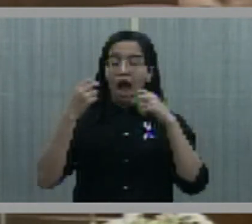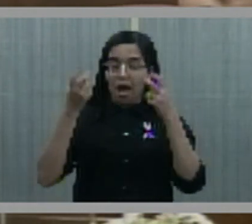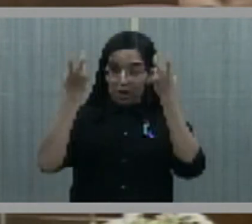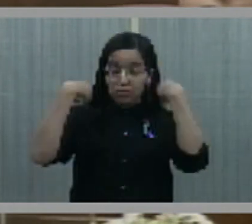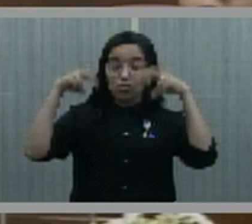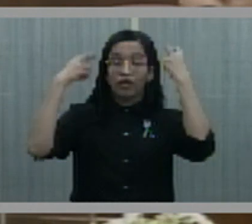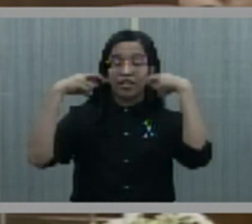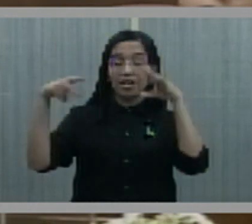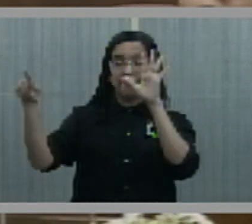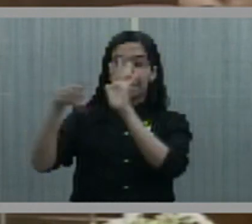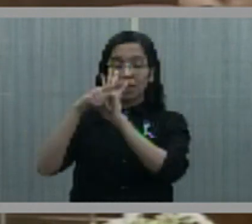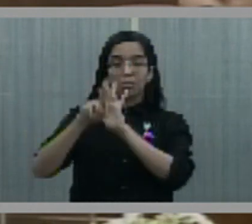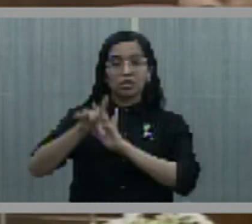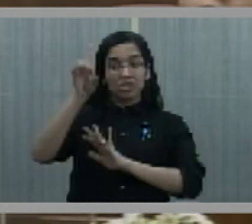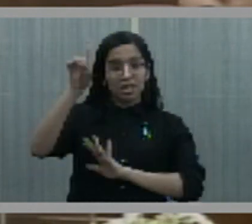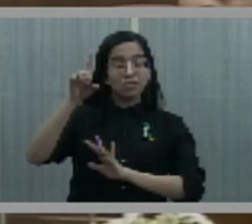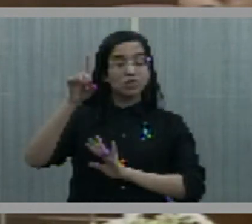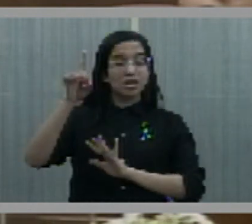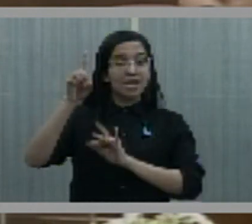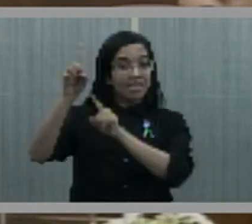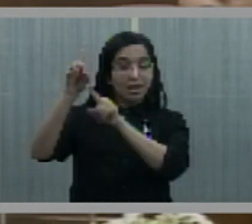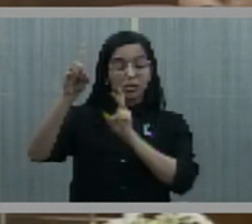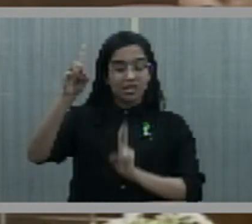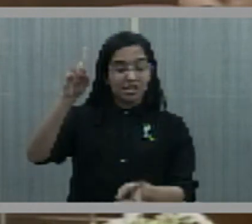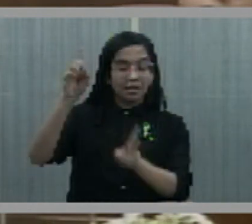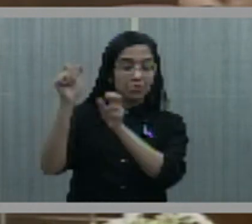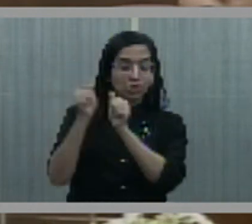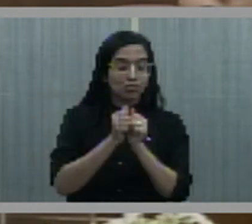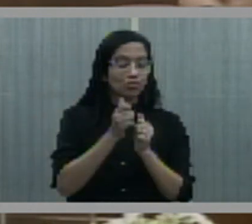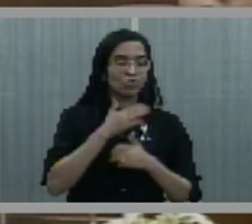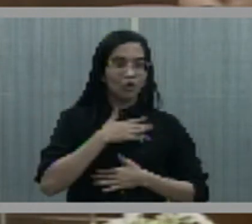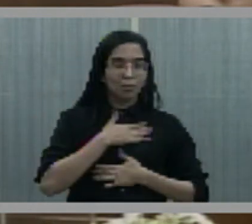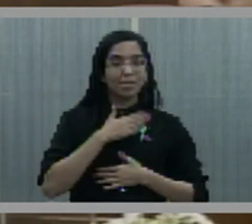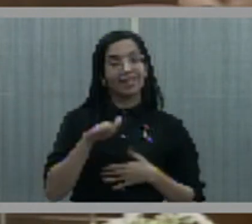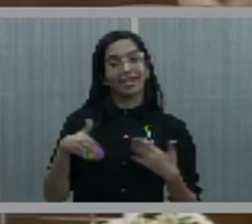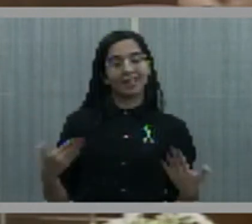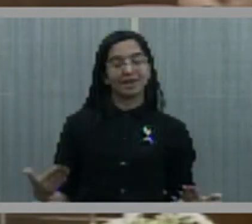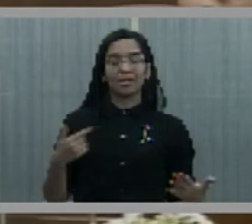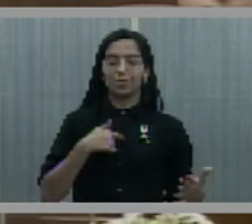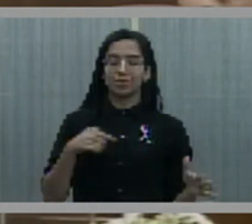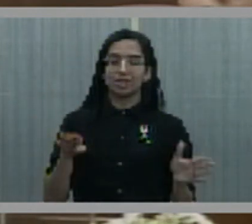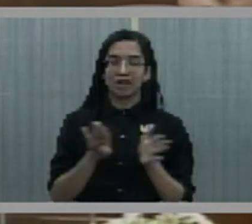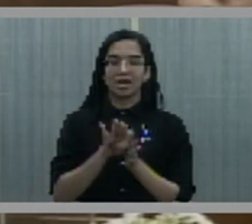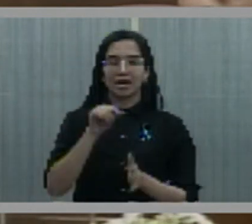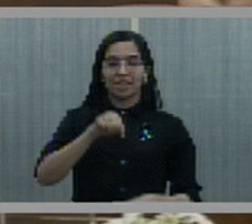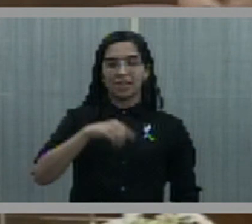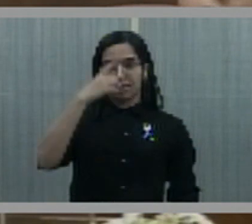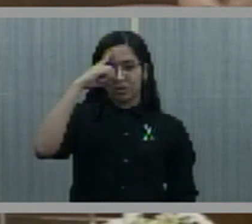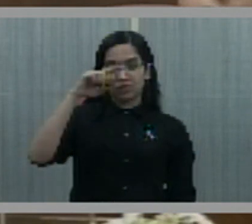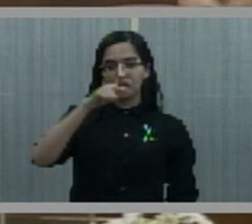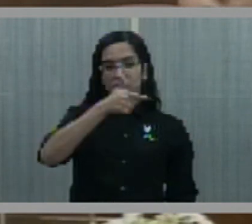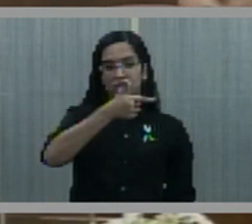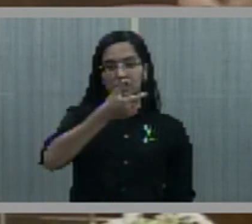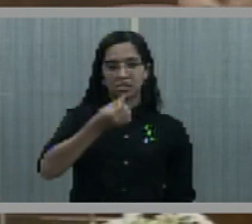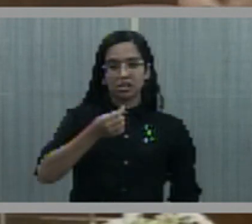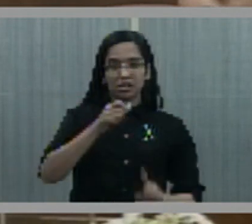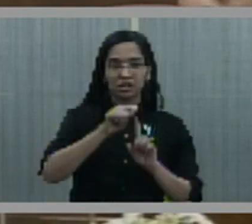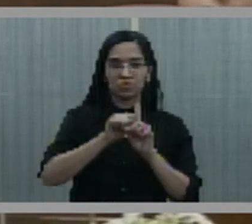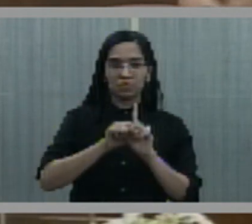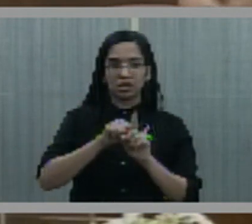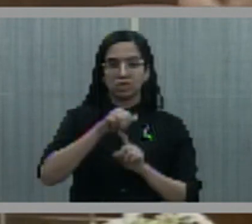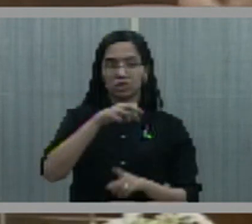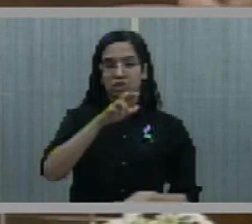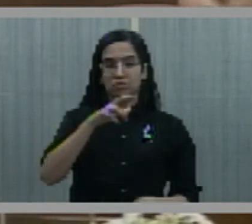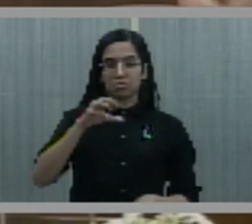estarei sempre contigo. Foi nesta força e envio que cheguei a estas terras, em 26 de março de 2014, onde